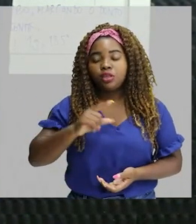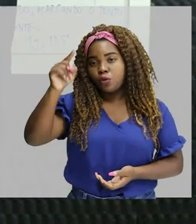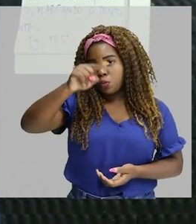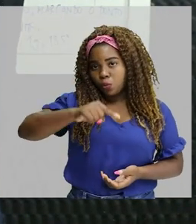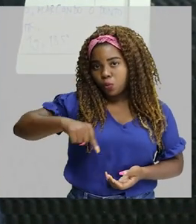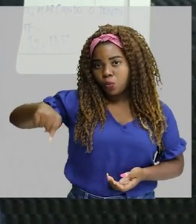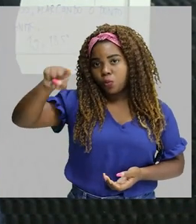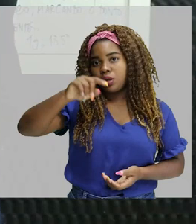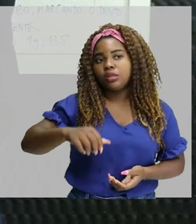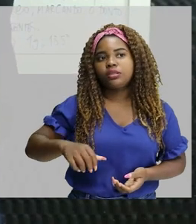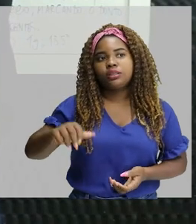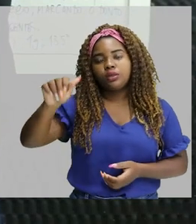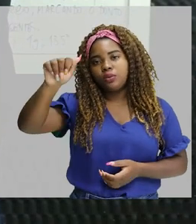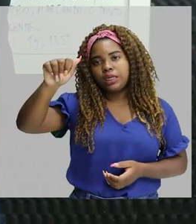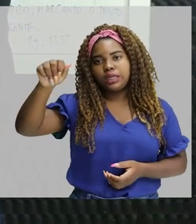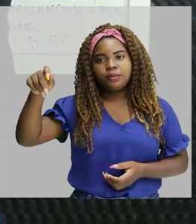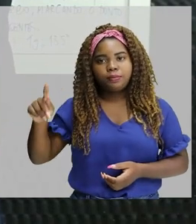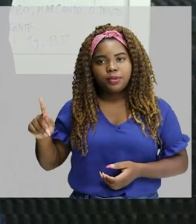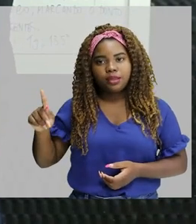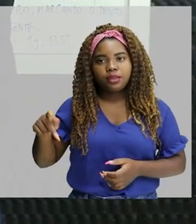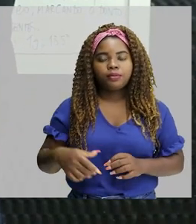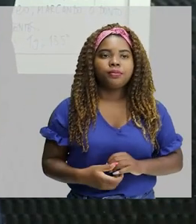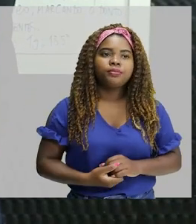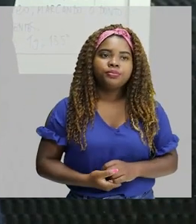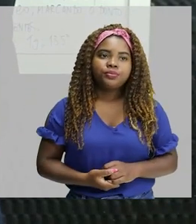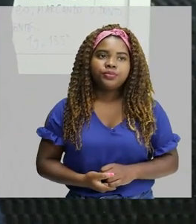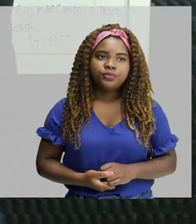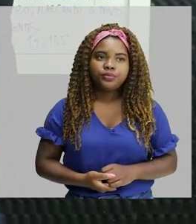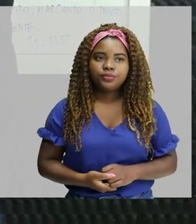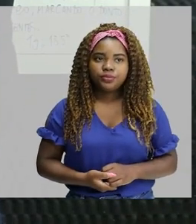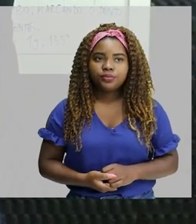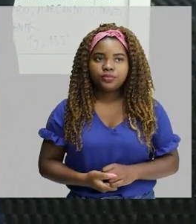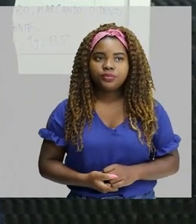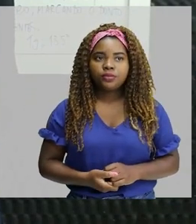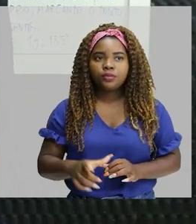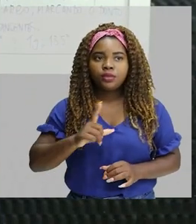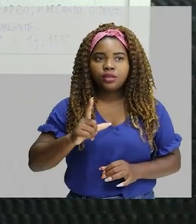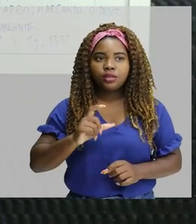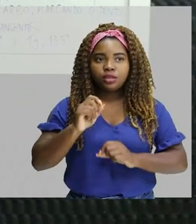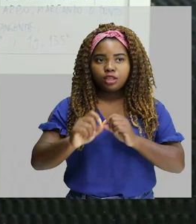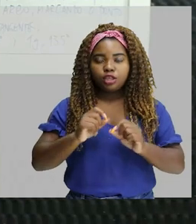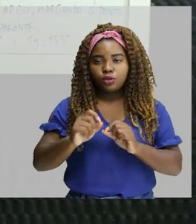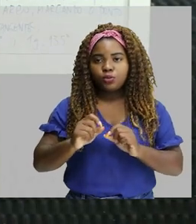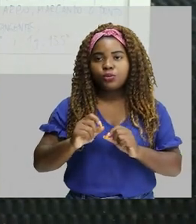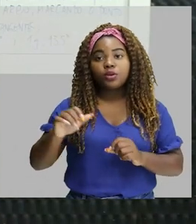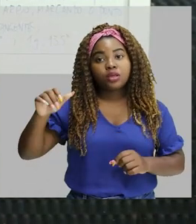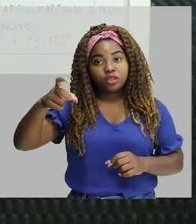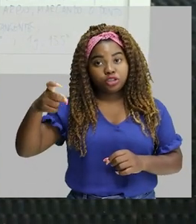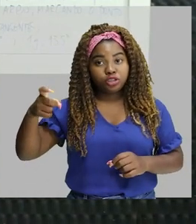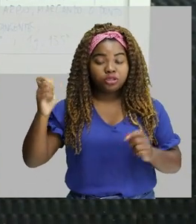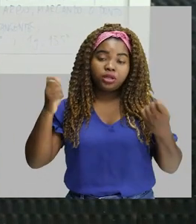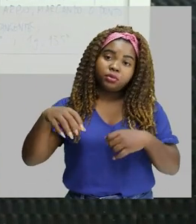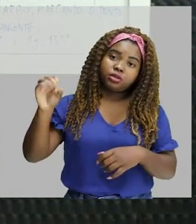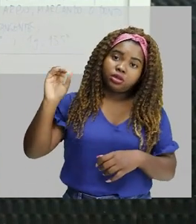vai do ponto a ao ponto P tem uma medida x né se x pode ser dado em